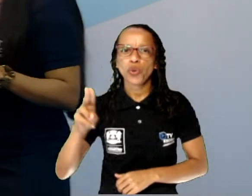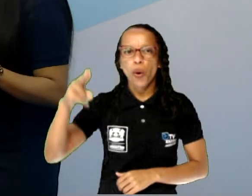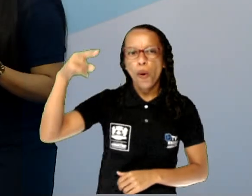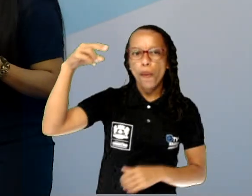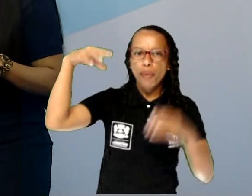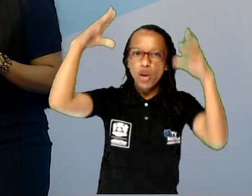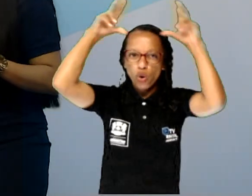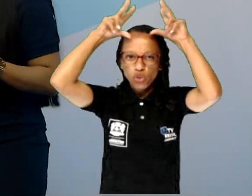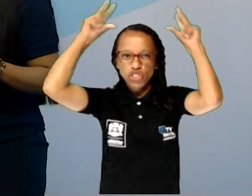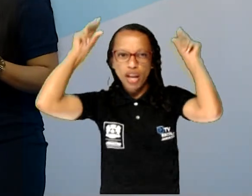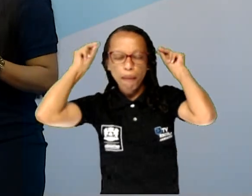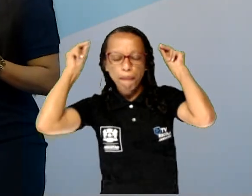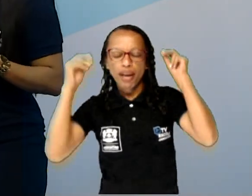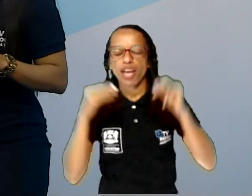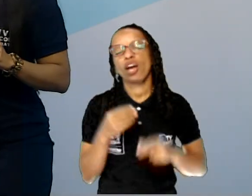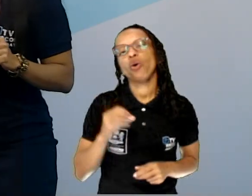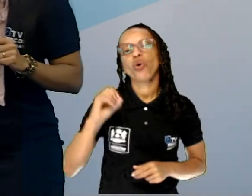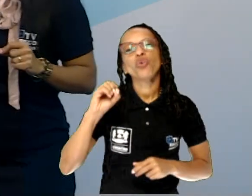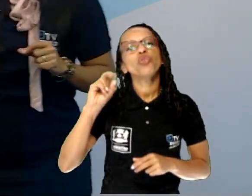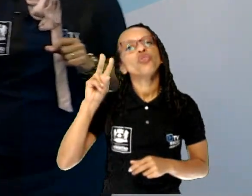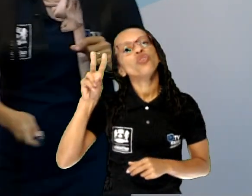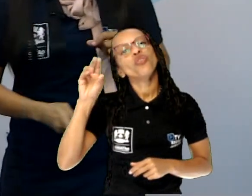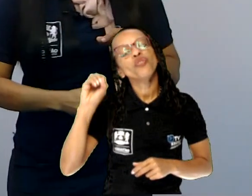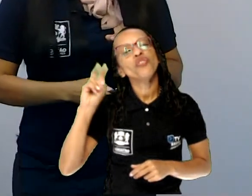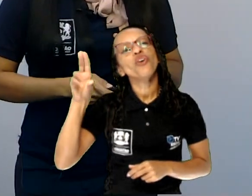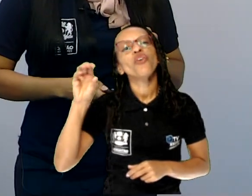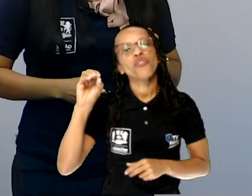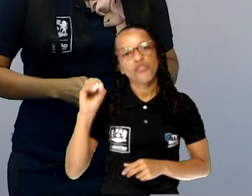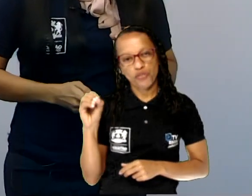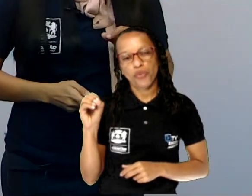certo é o circunflexo.